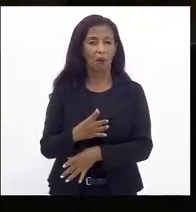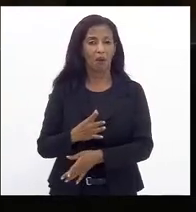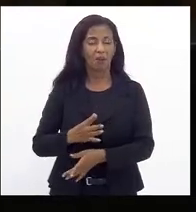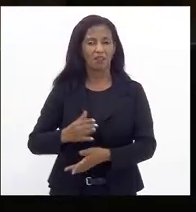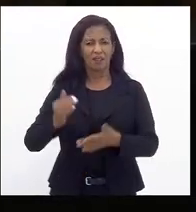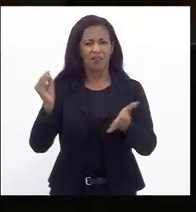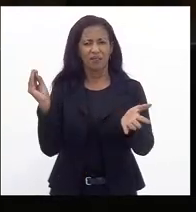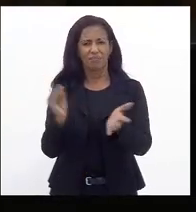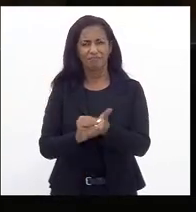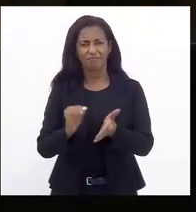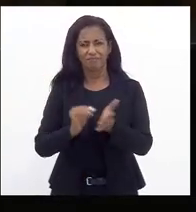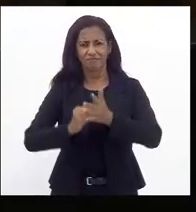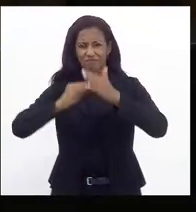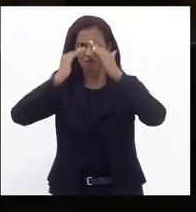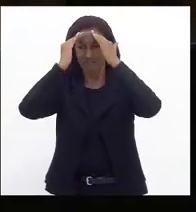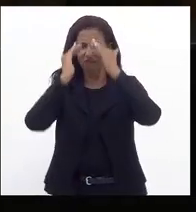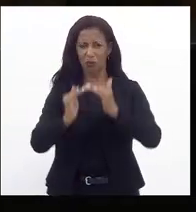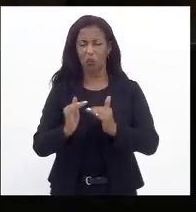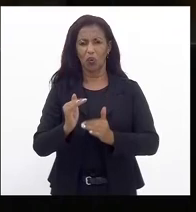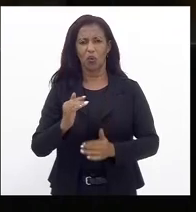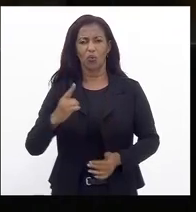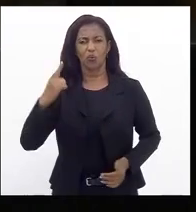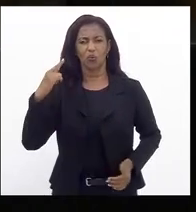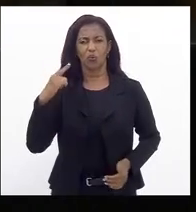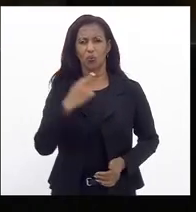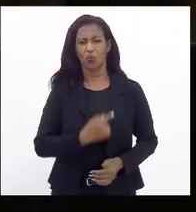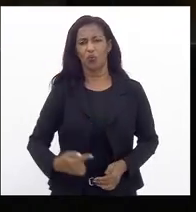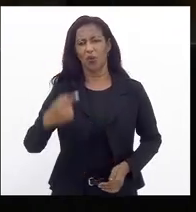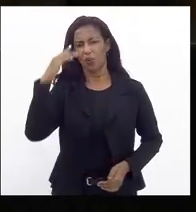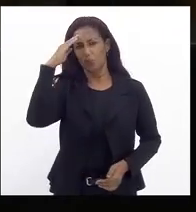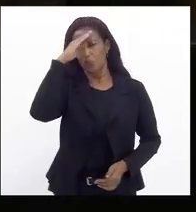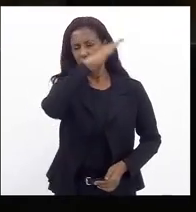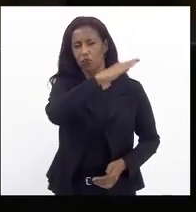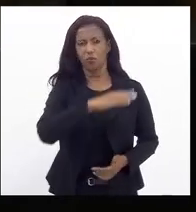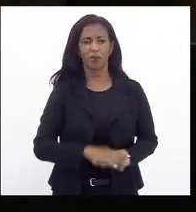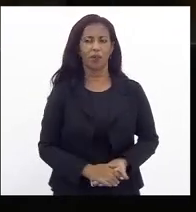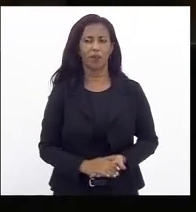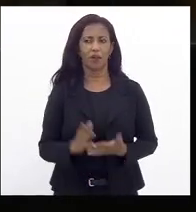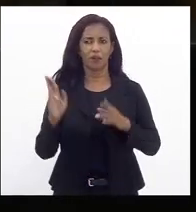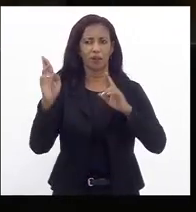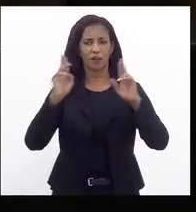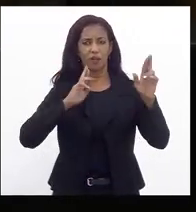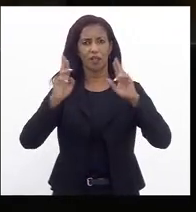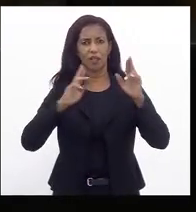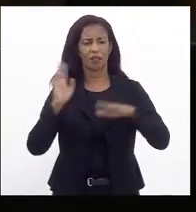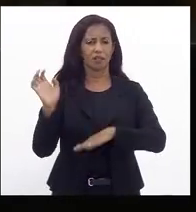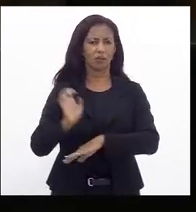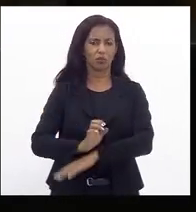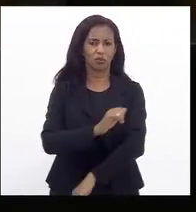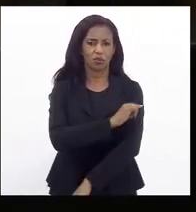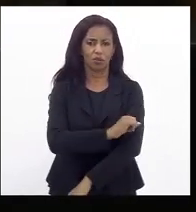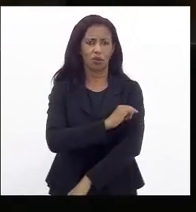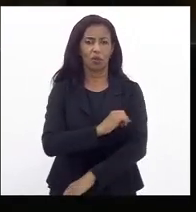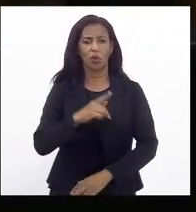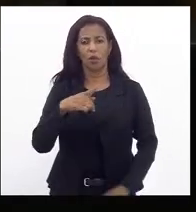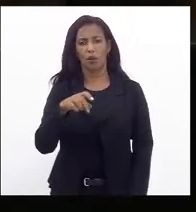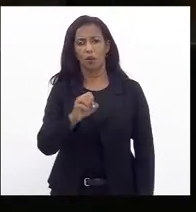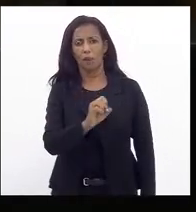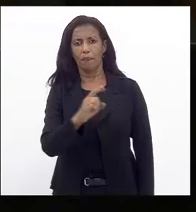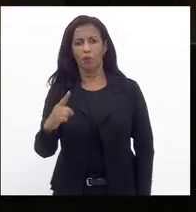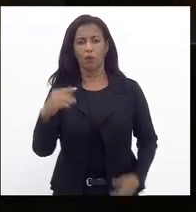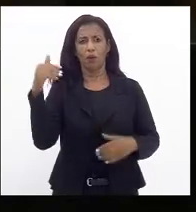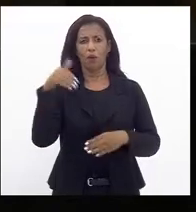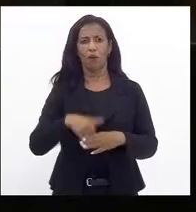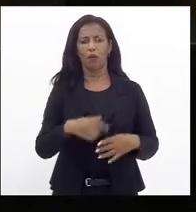barbore do governo do bolsonaro e em relação ao estado do Rio de Janeiro o PSOL